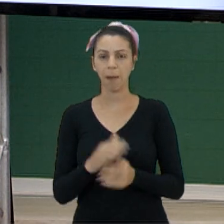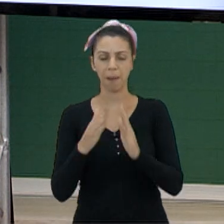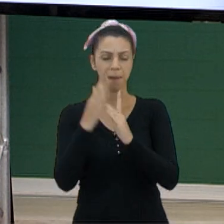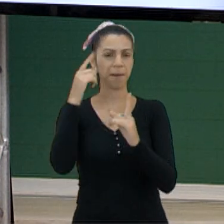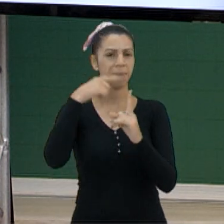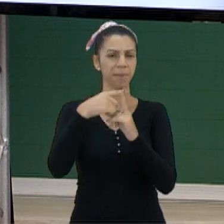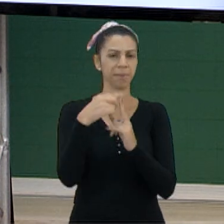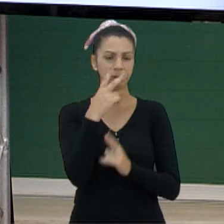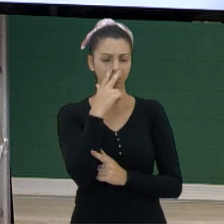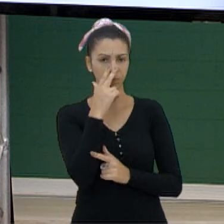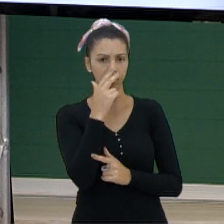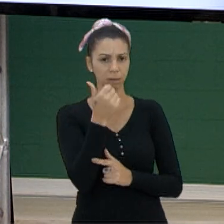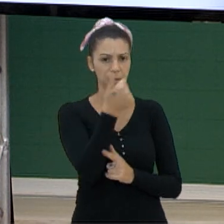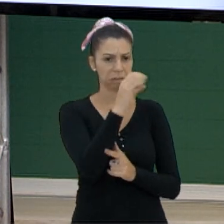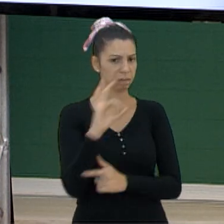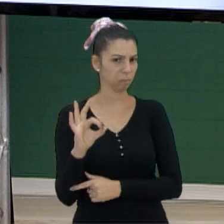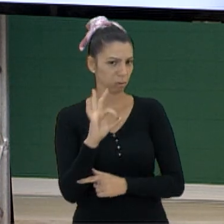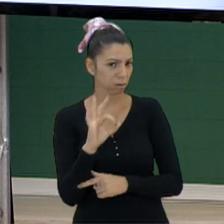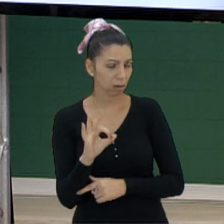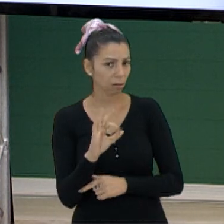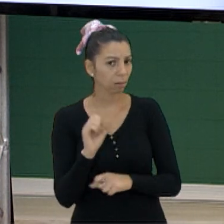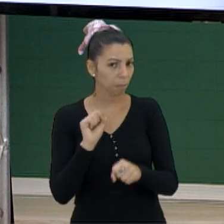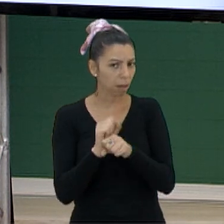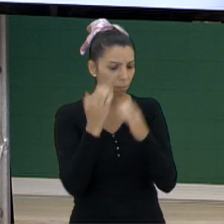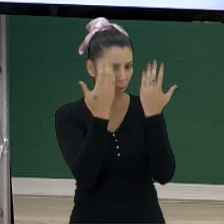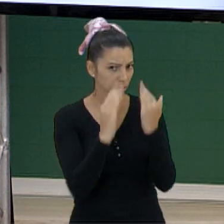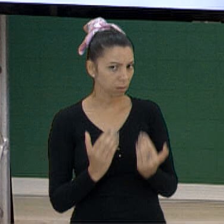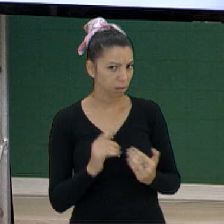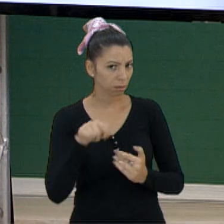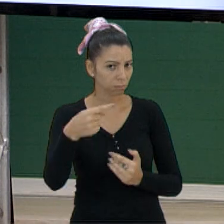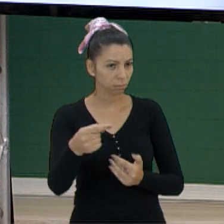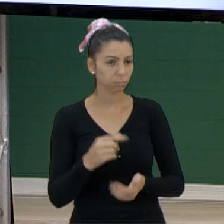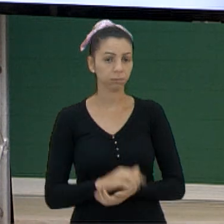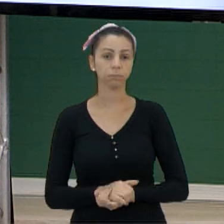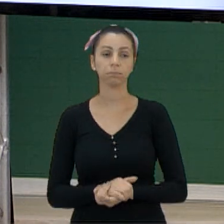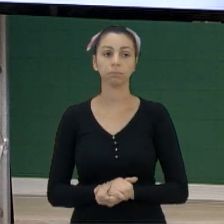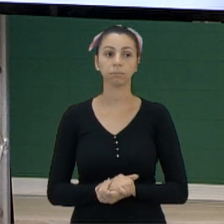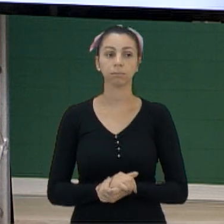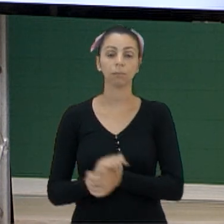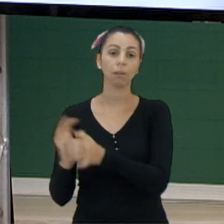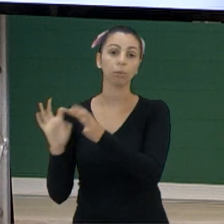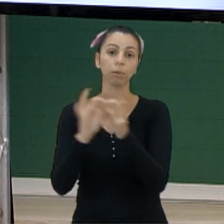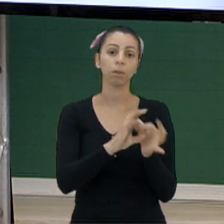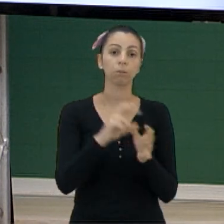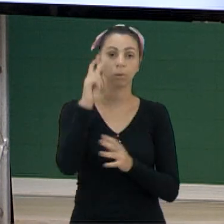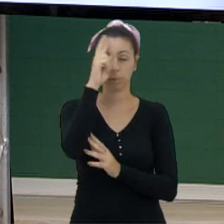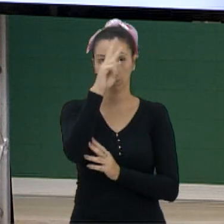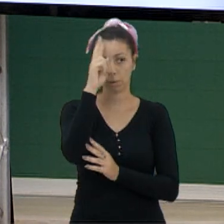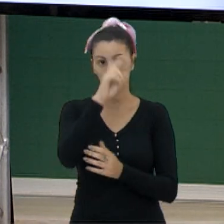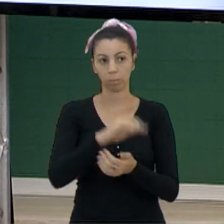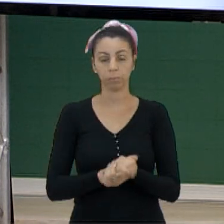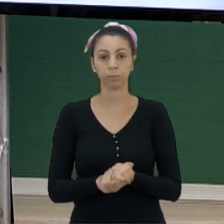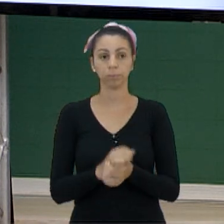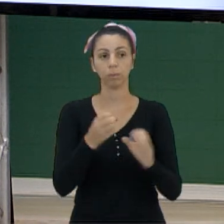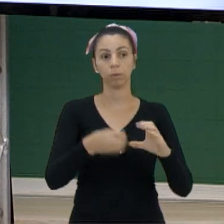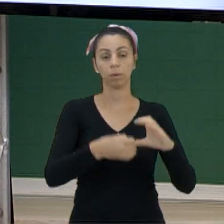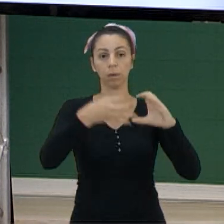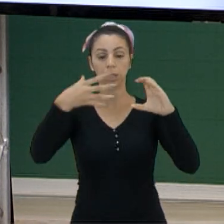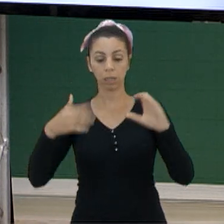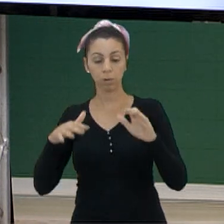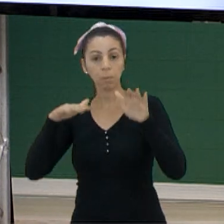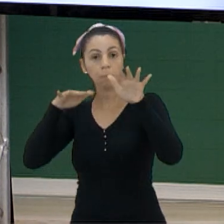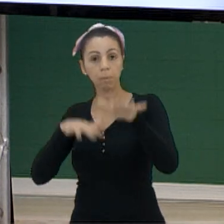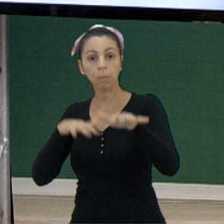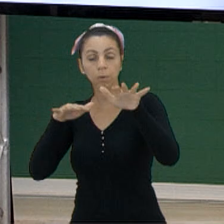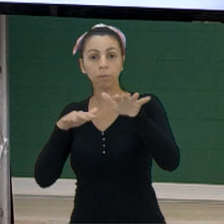ainda ficou 100%? A gente tem que parar para ver isso depois. Contexto histórico, né? Características do movimento,